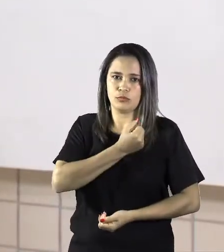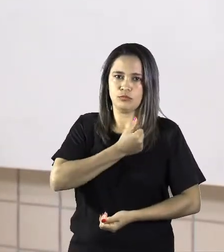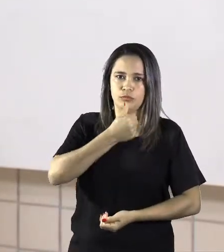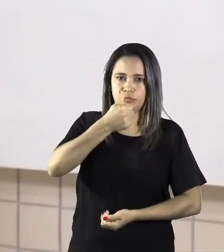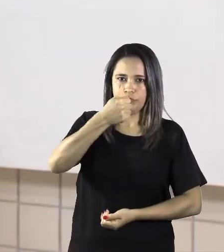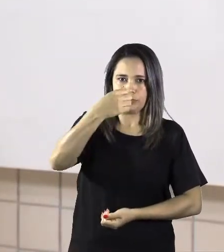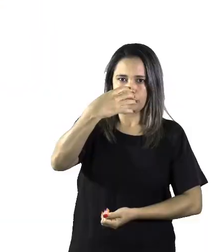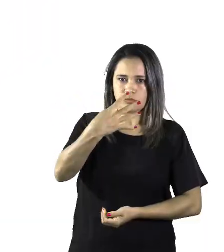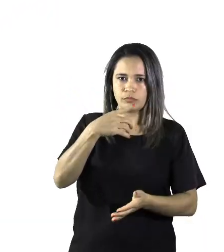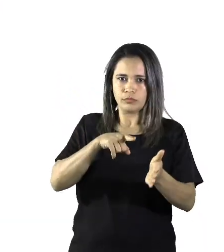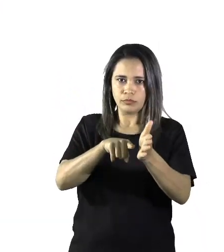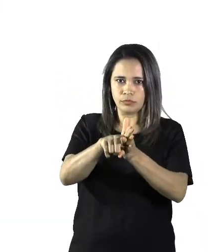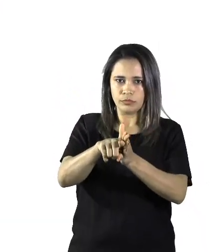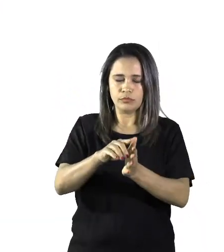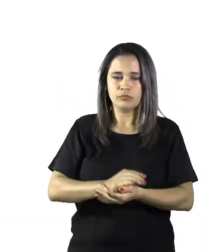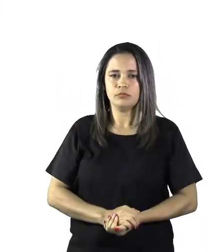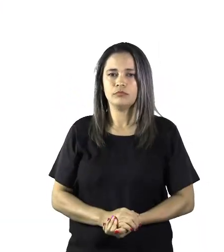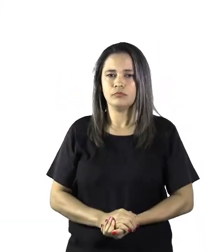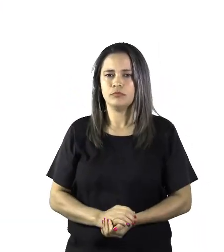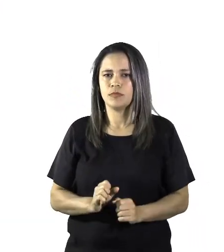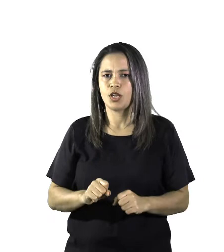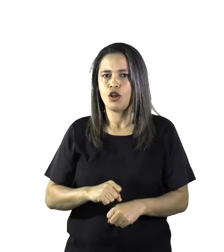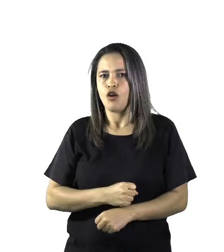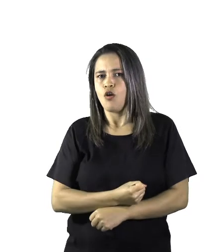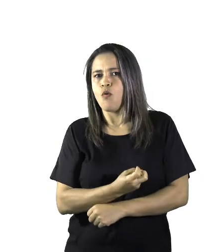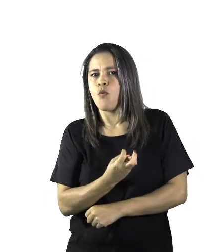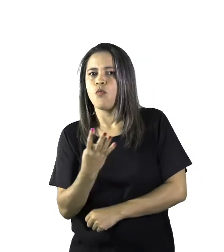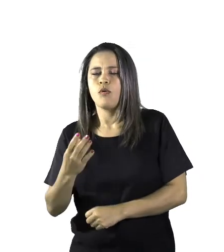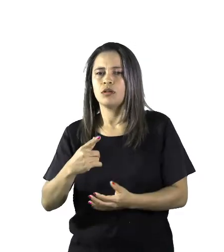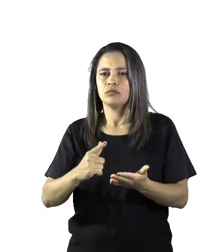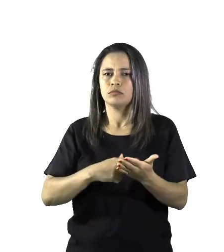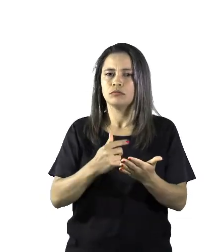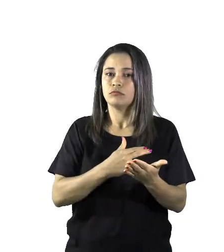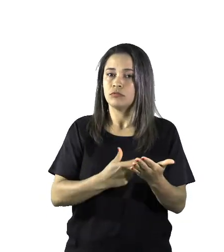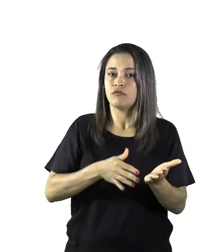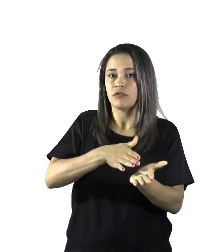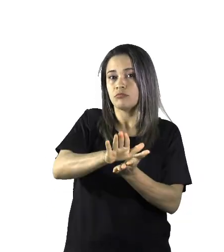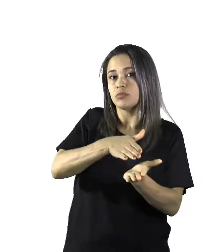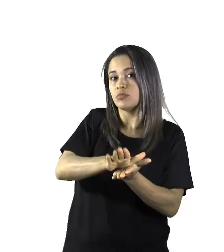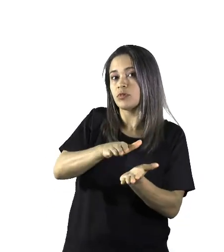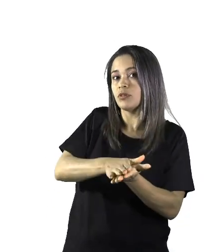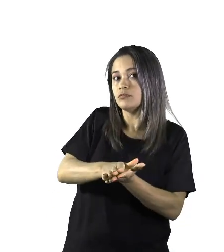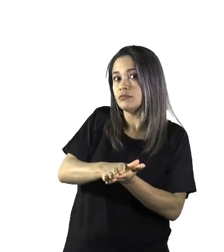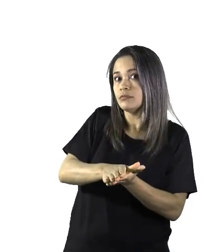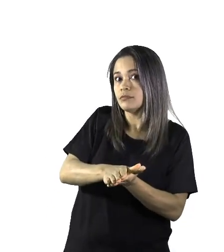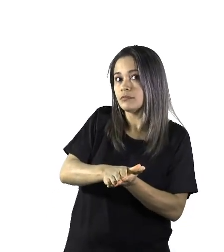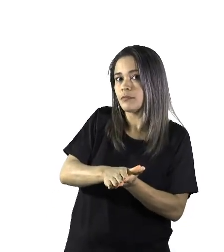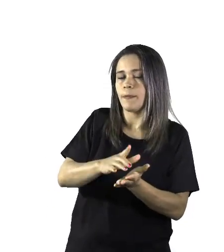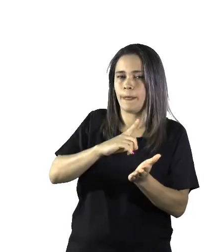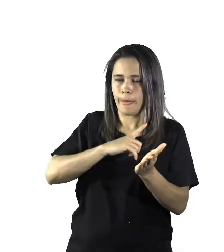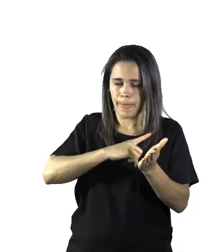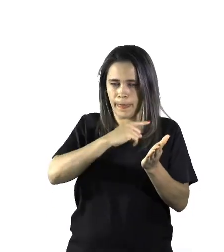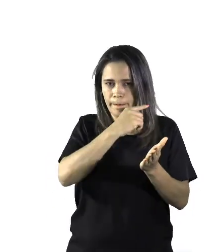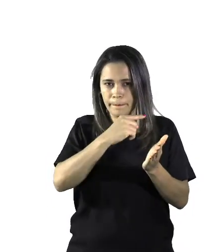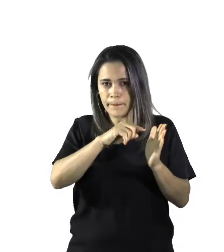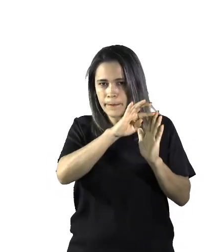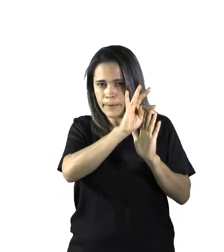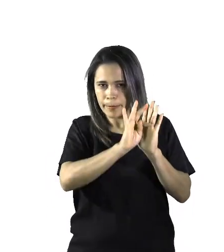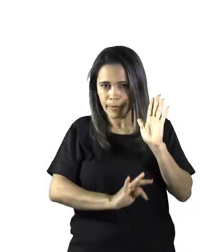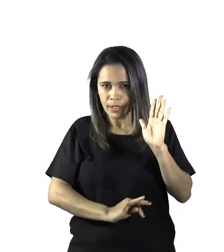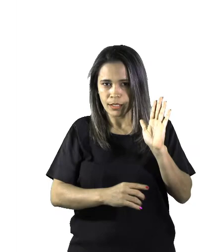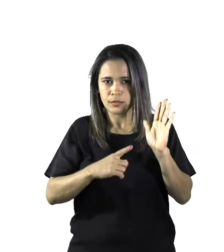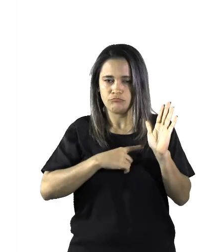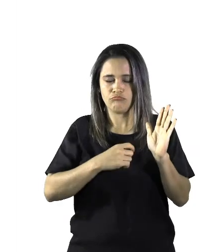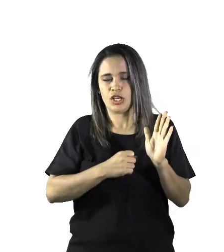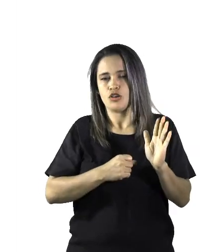questão 14. Quantos livros Ana Maria Machado publicou? Lá está escrito lá. Quantos livros